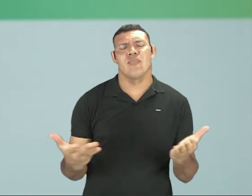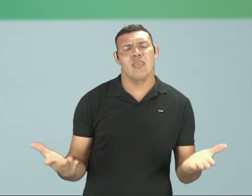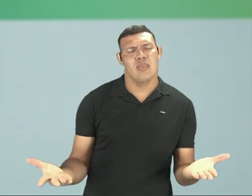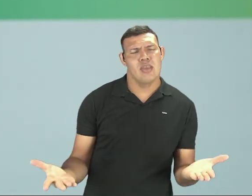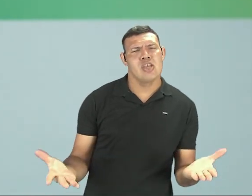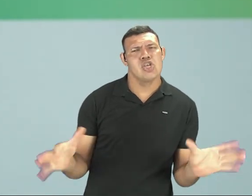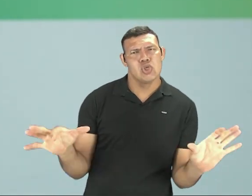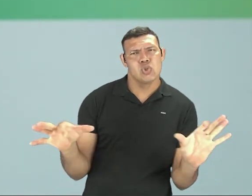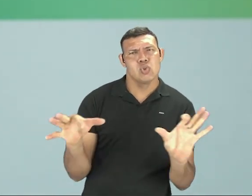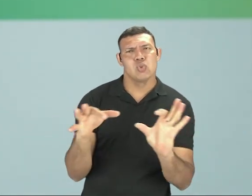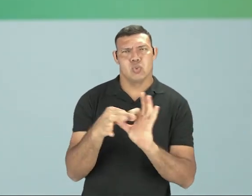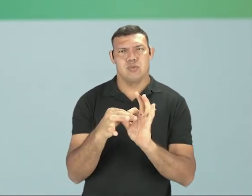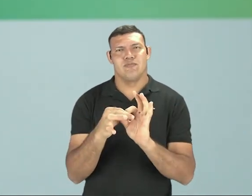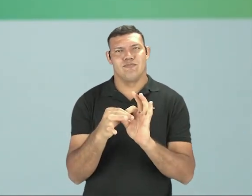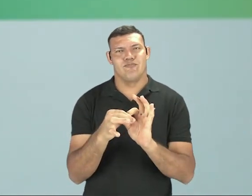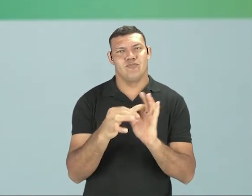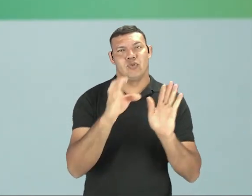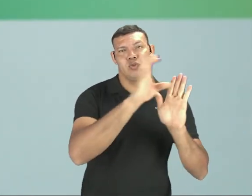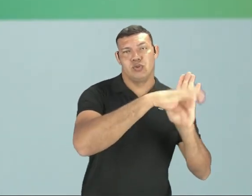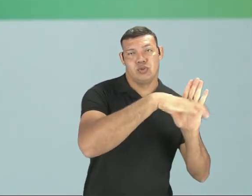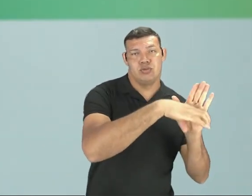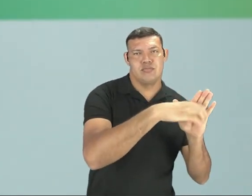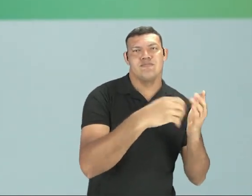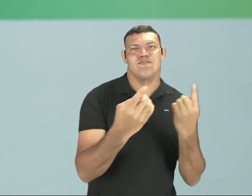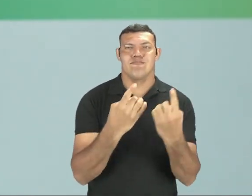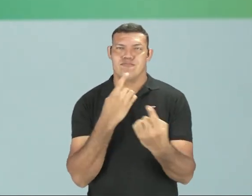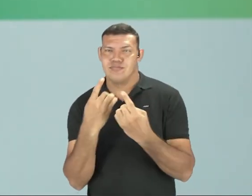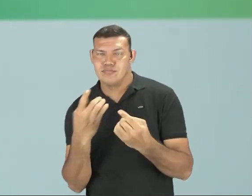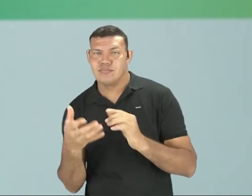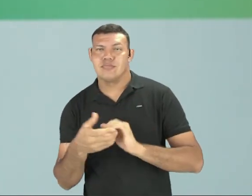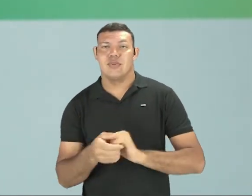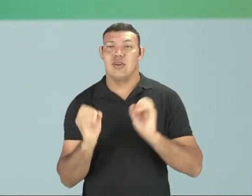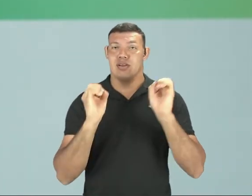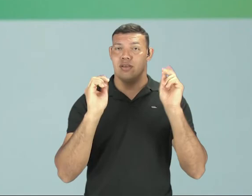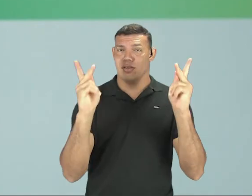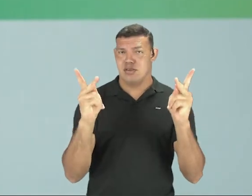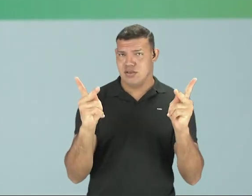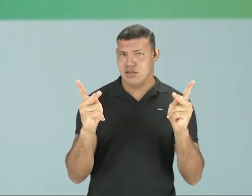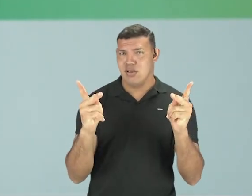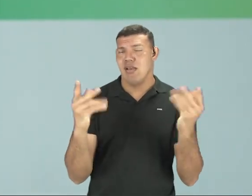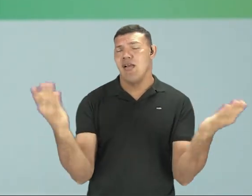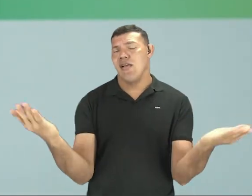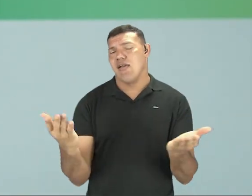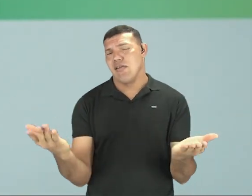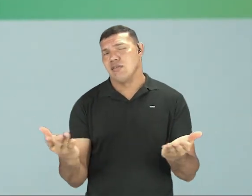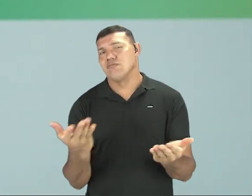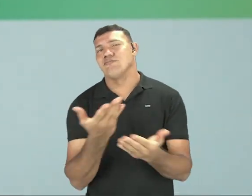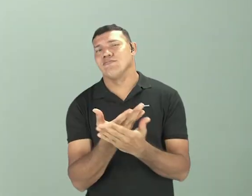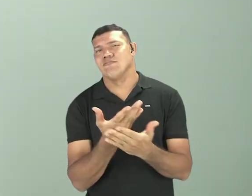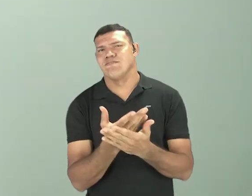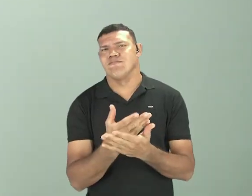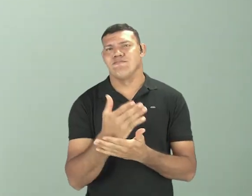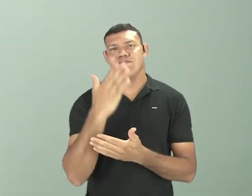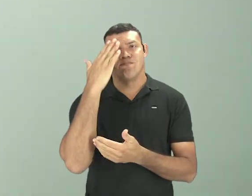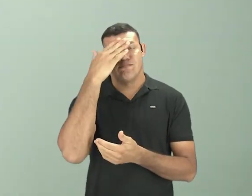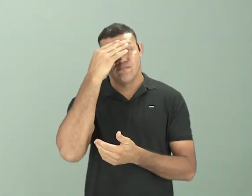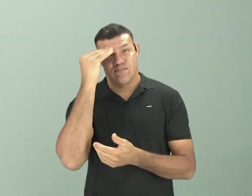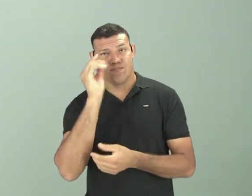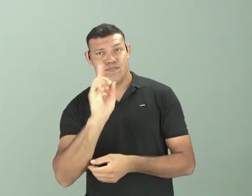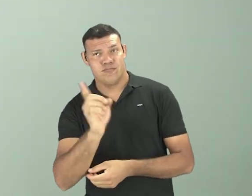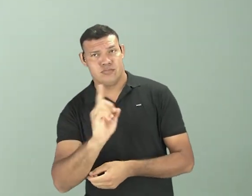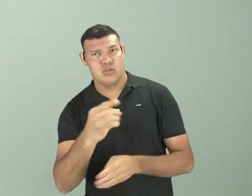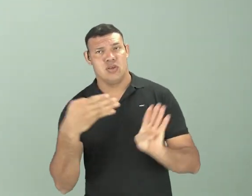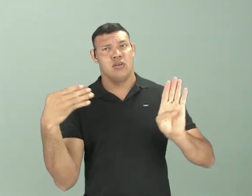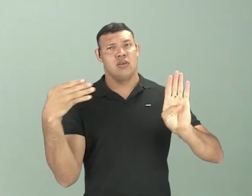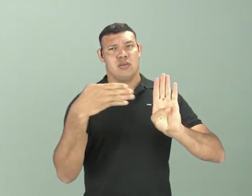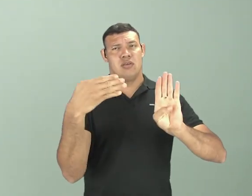essa questão aí que liga, né, os conceitos, com esse diálogo, ok? Então, essa foi a nossa aula de hoje. Não esqueçam de